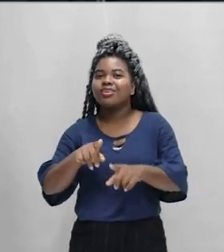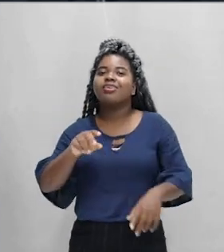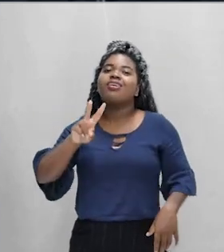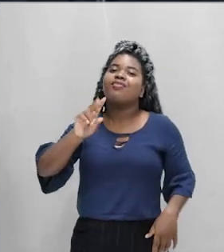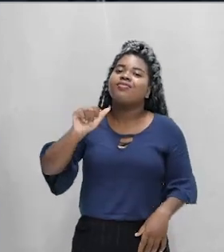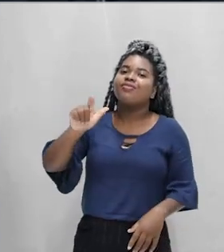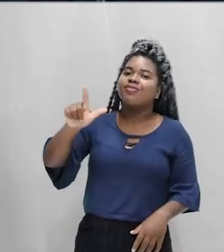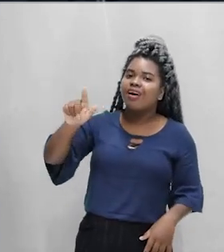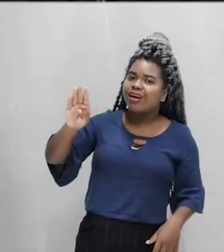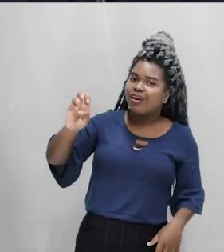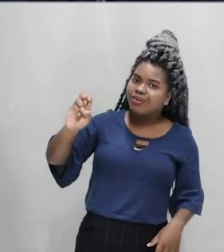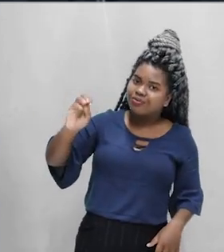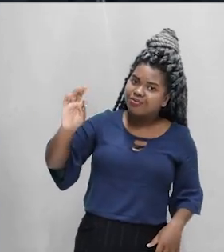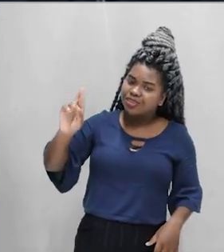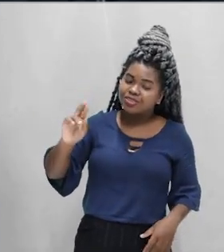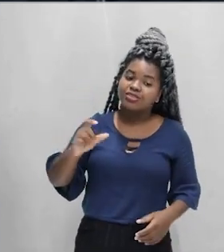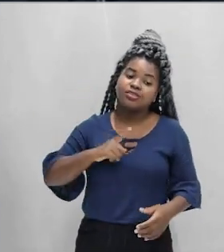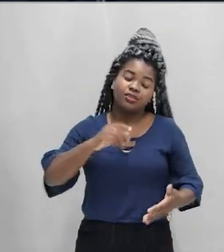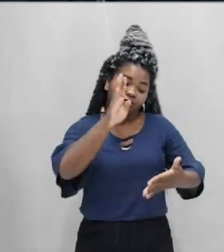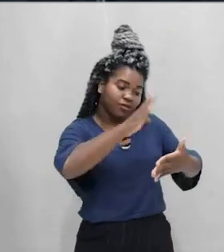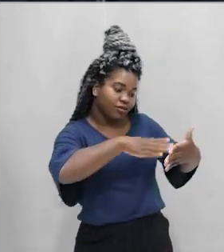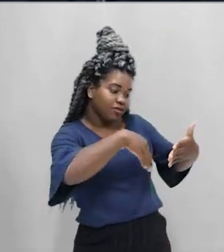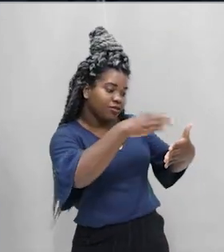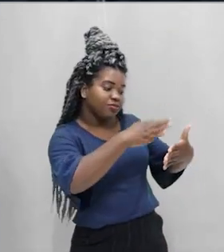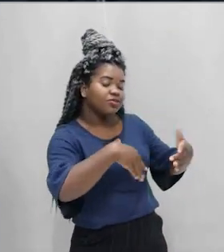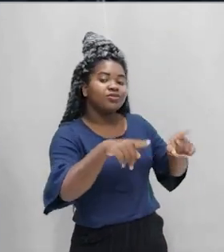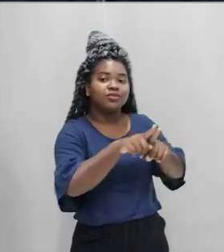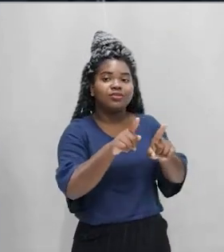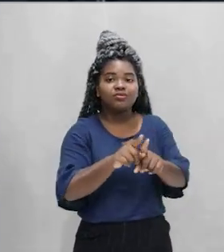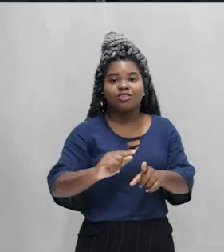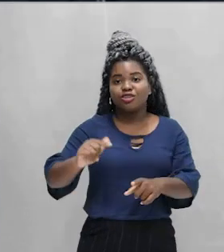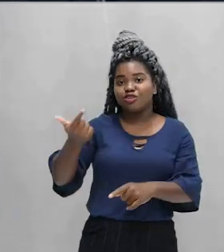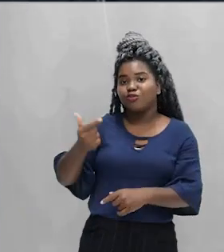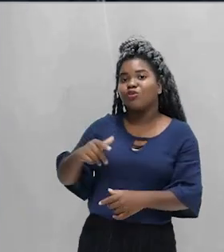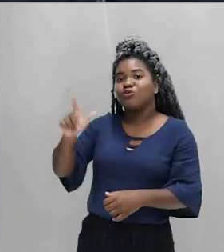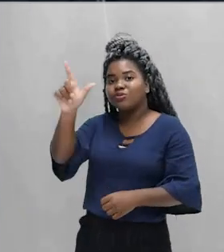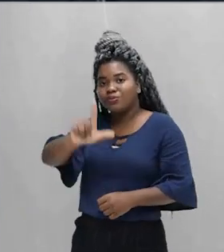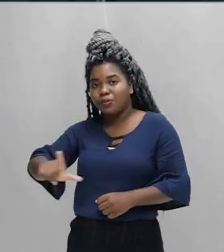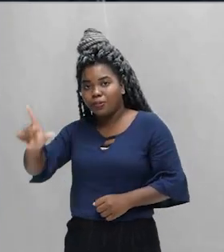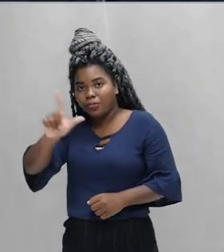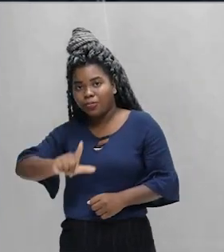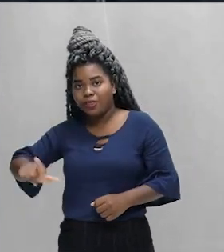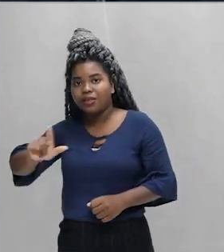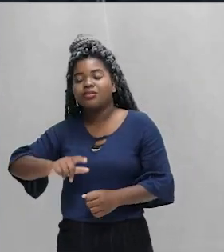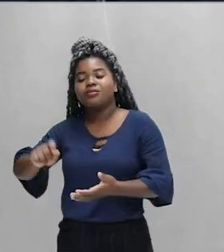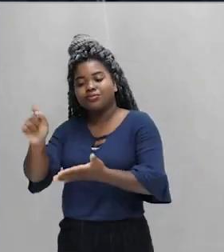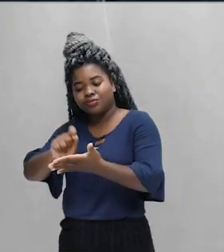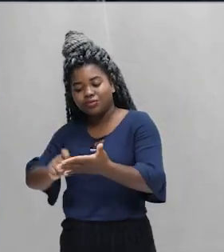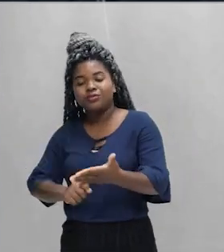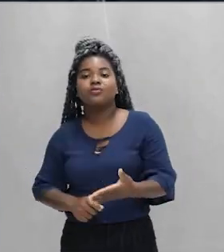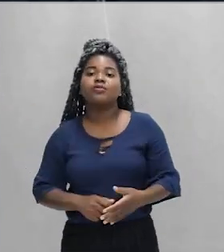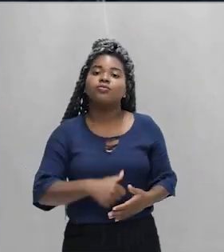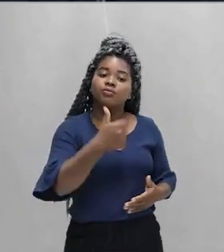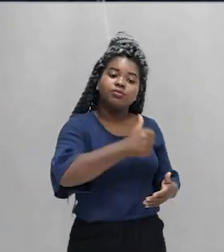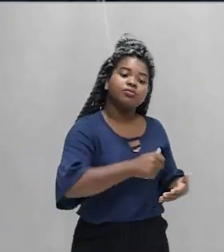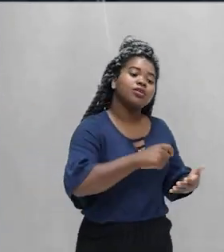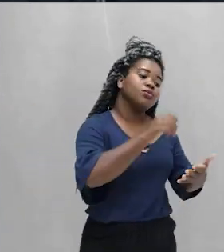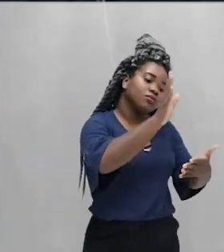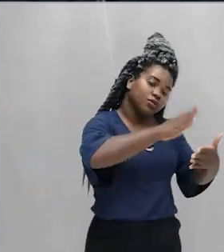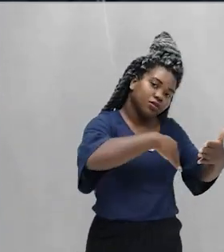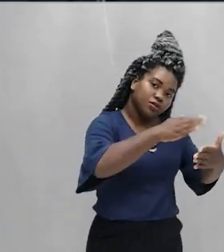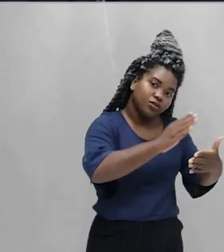aí, um no campo da pintura, né, o primeiro, o segundo no campo da literatura. Um pintou, o outro